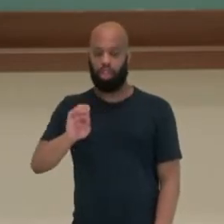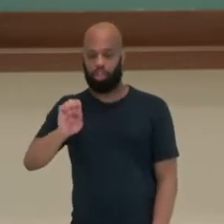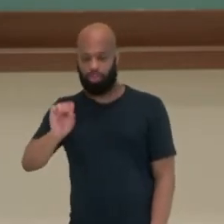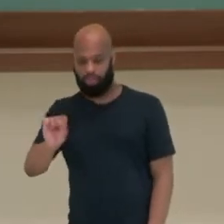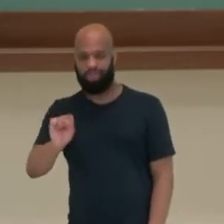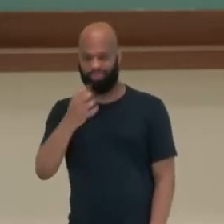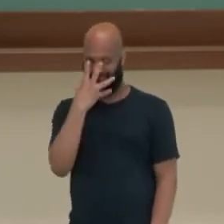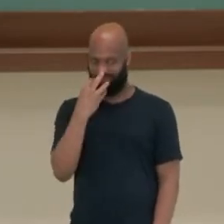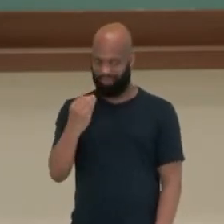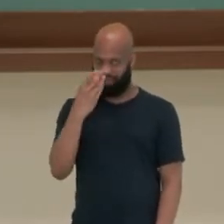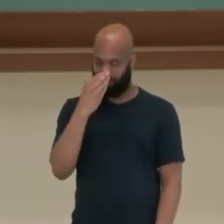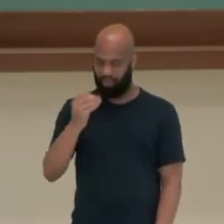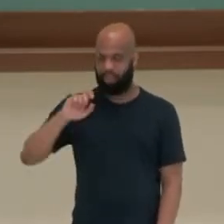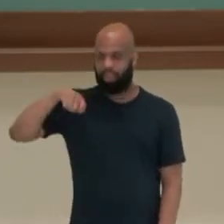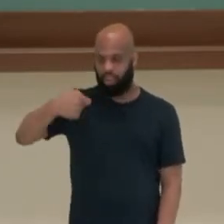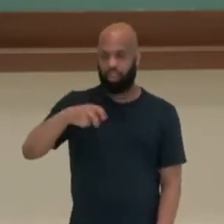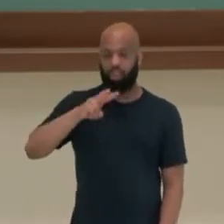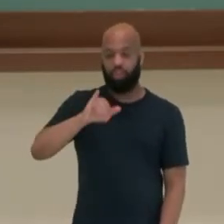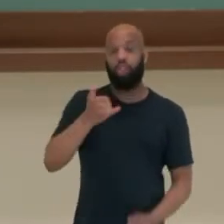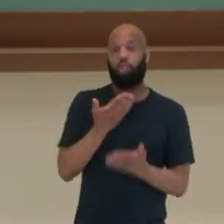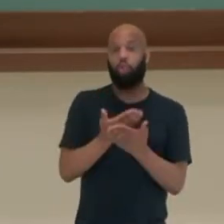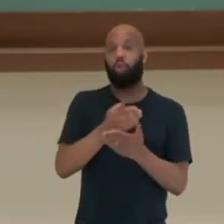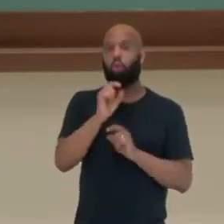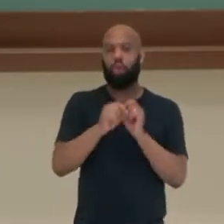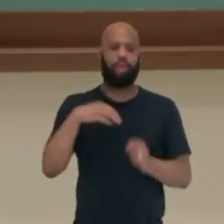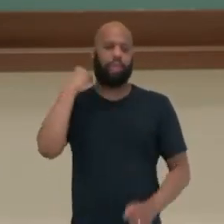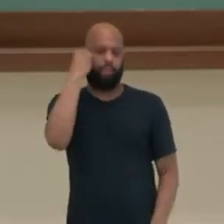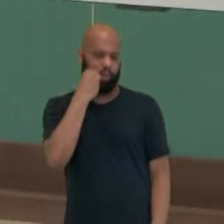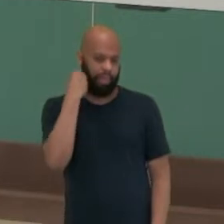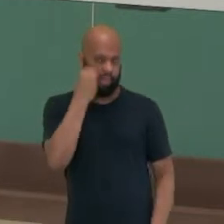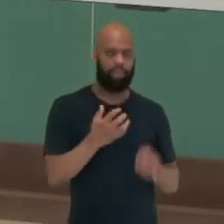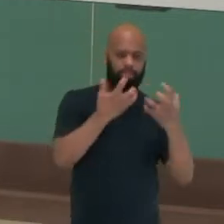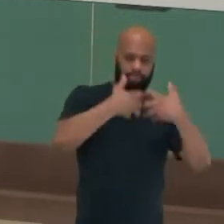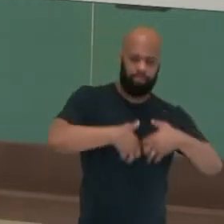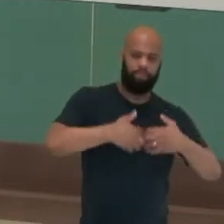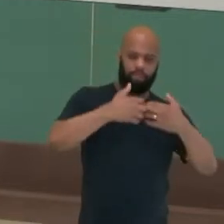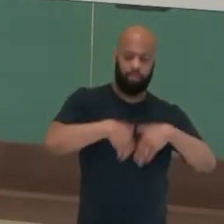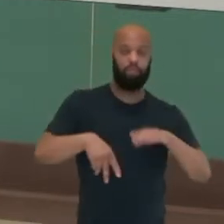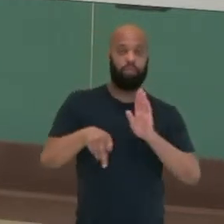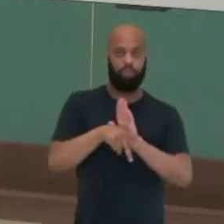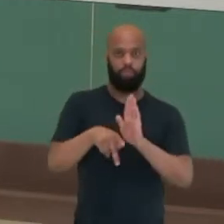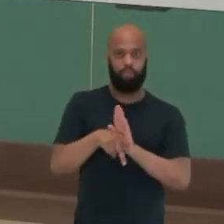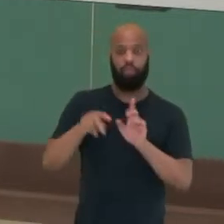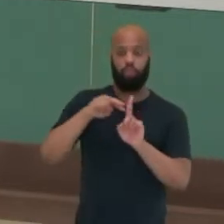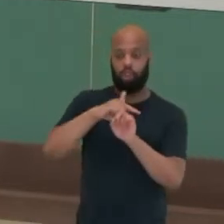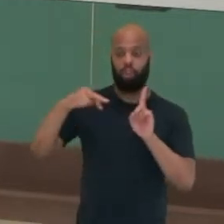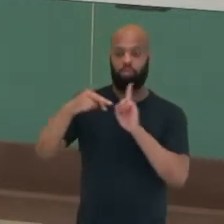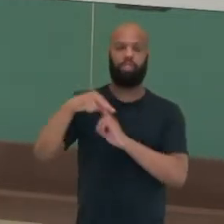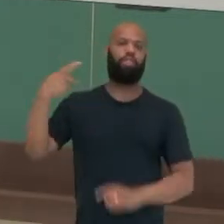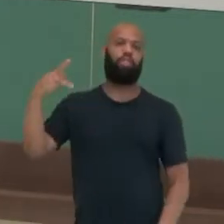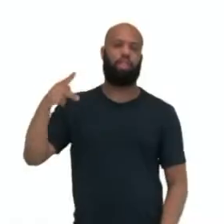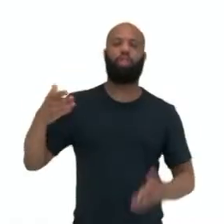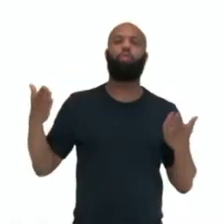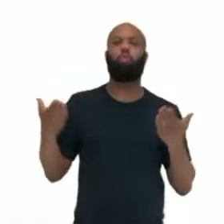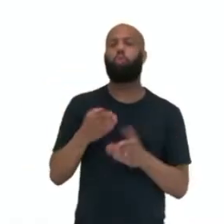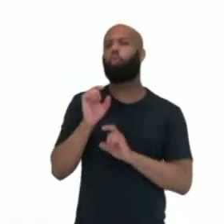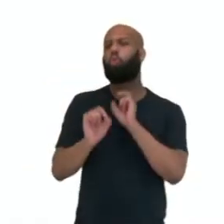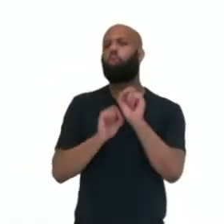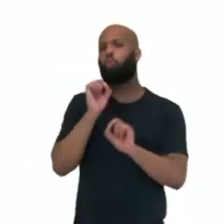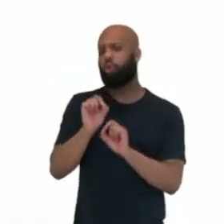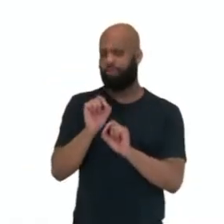empirismo a partir de Hobbes. Vamos lá? Quero começar então com os objetivos da aula de hoje. Na aula de hoje